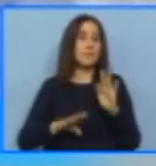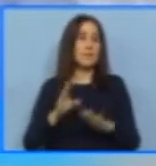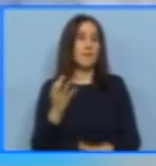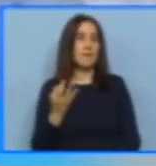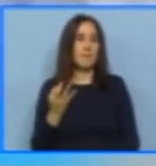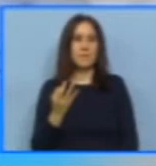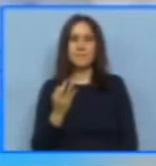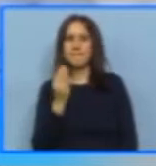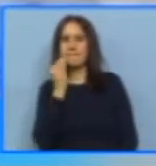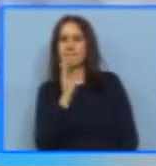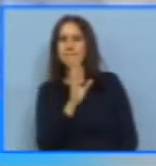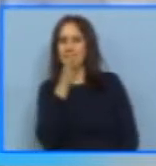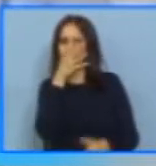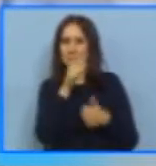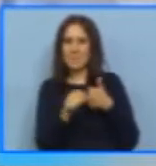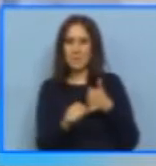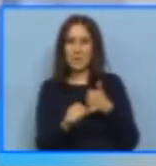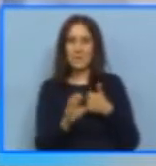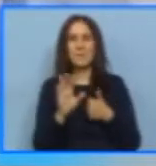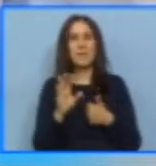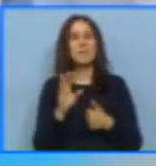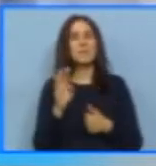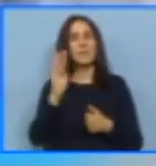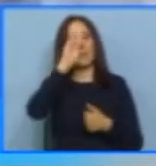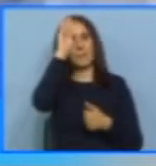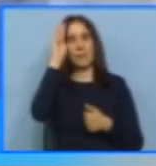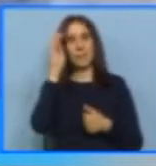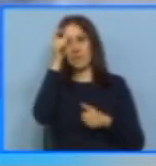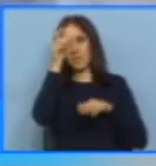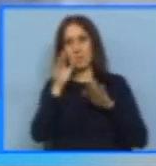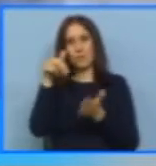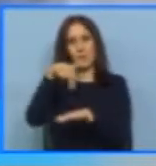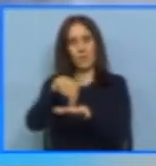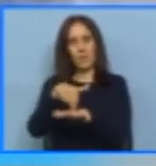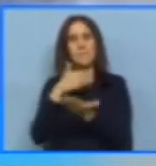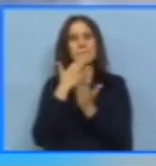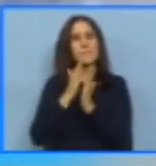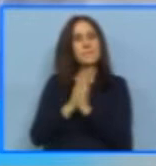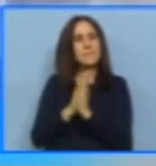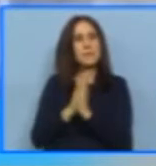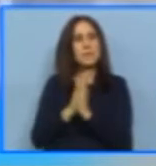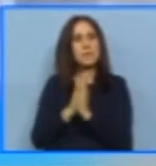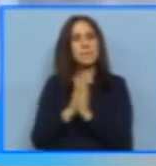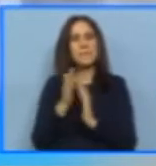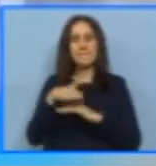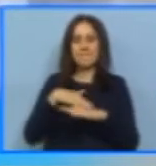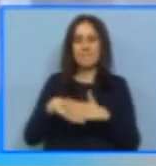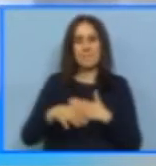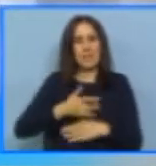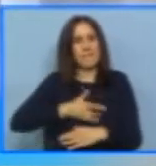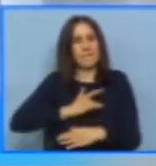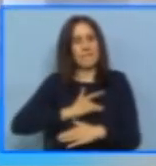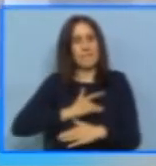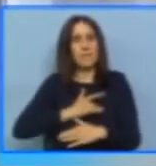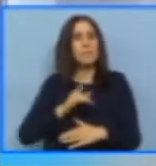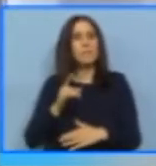todos os contornos de inimigo. O Papa foi ao Egito pedir para o gesto ser de amor, até não